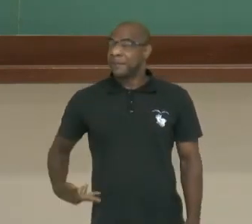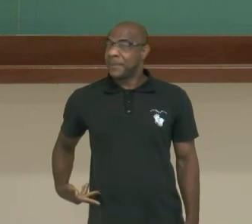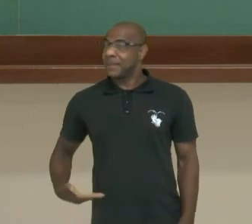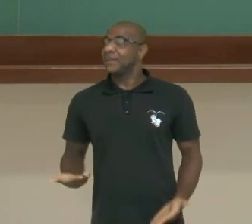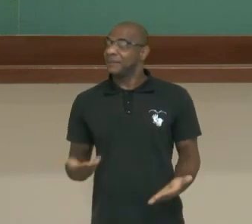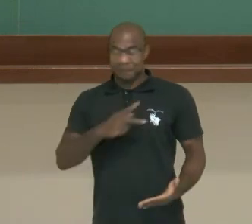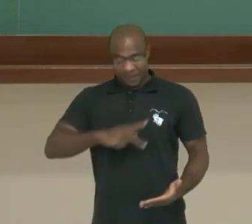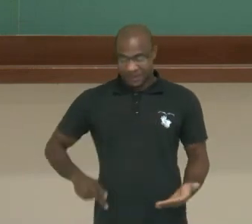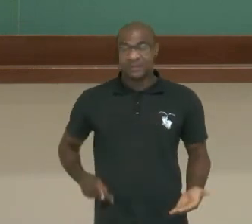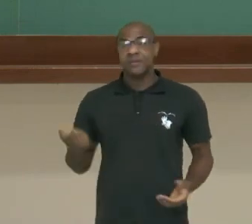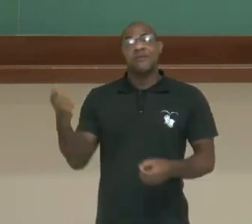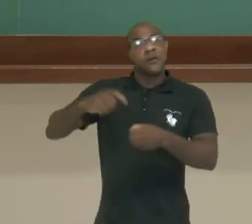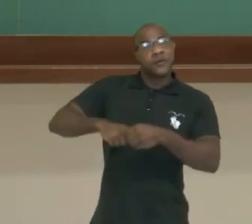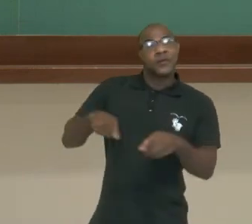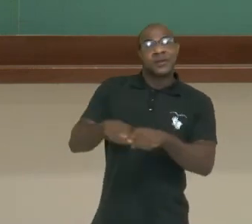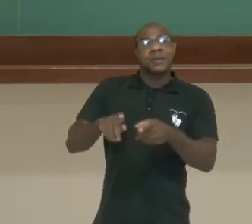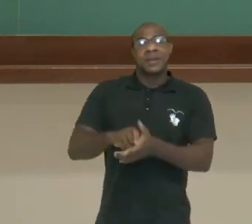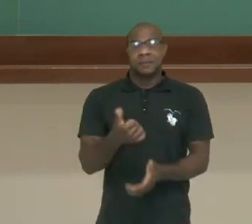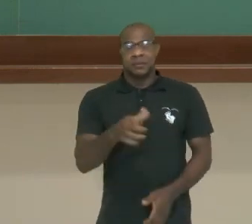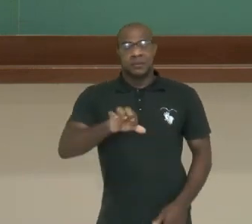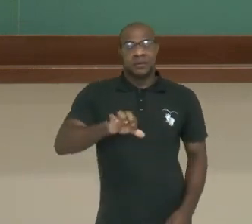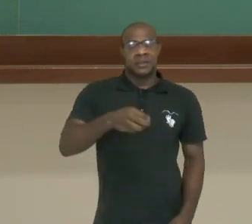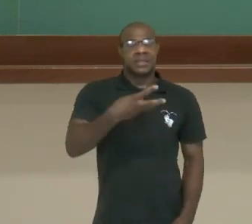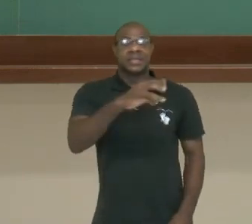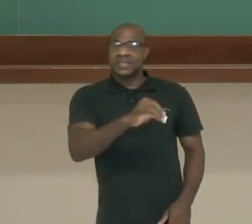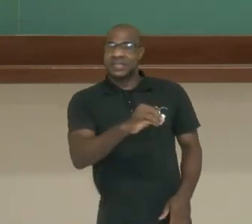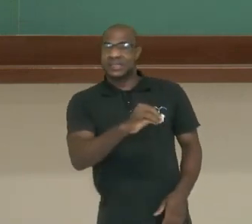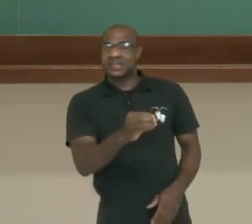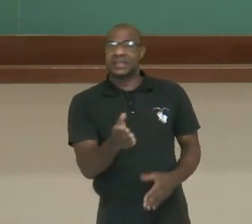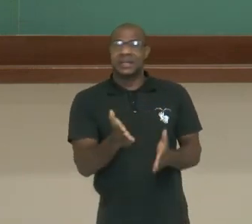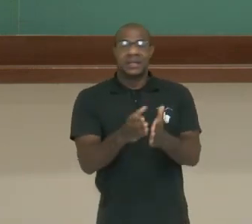sido presidente entre 1930 e